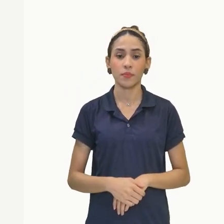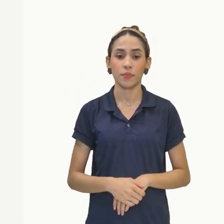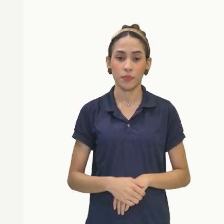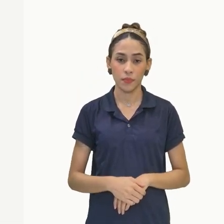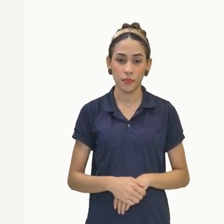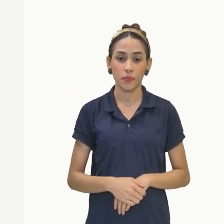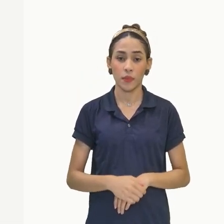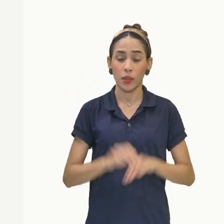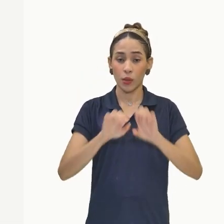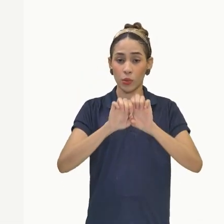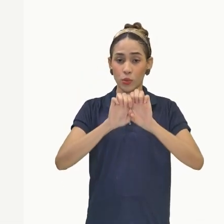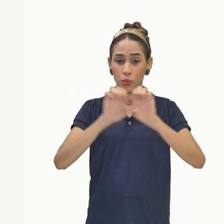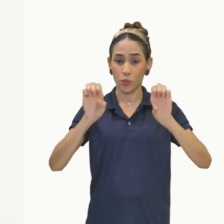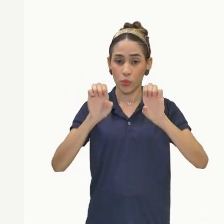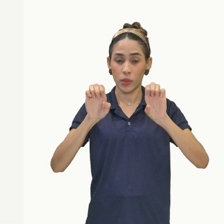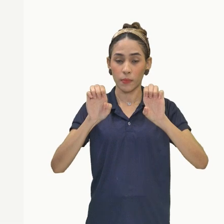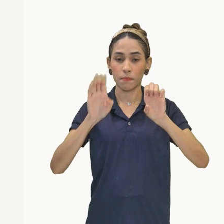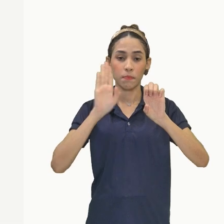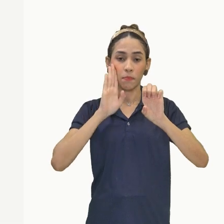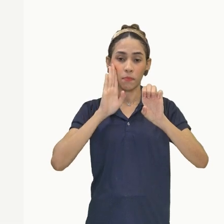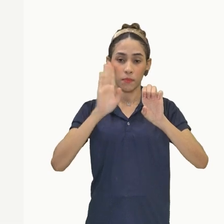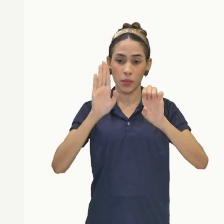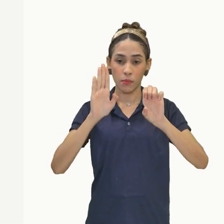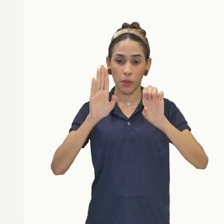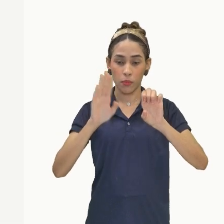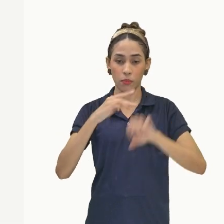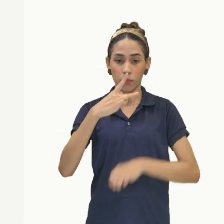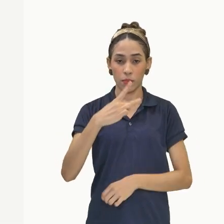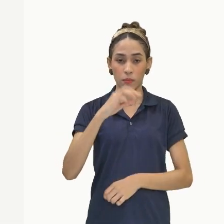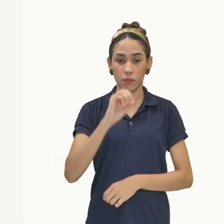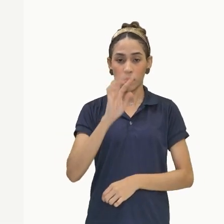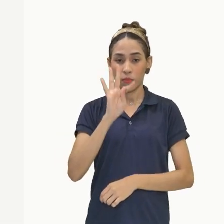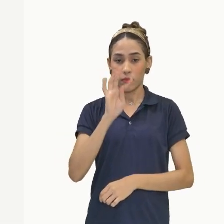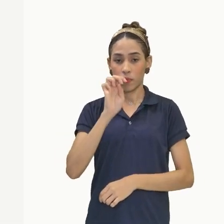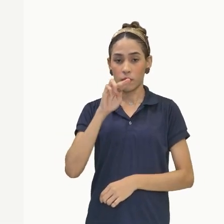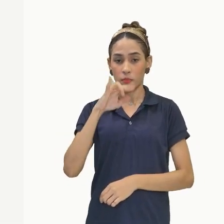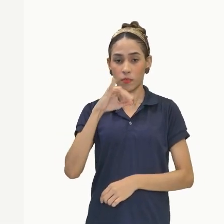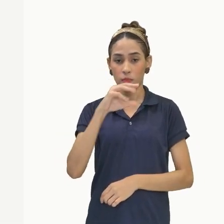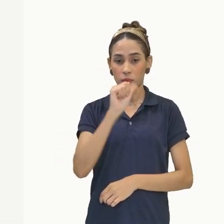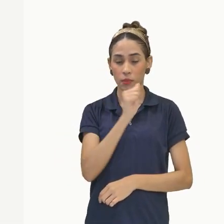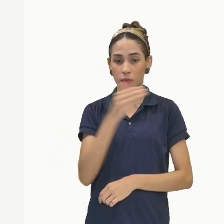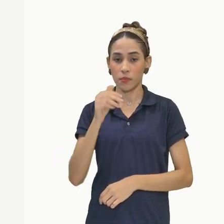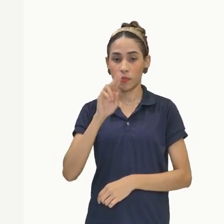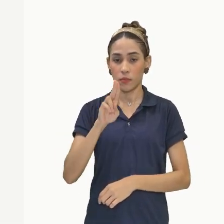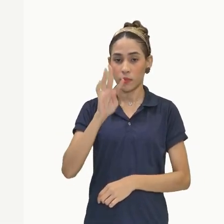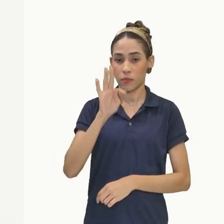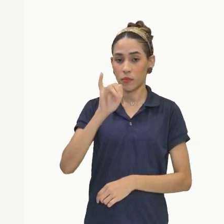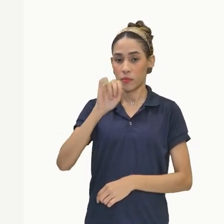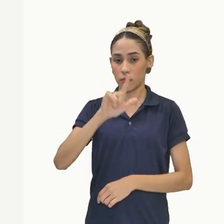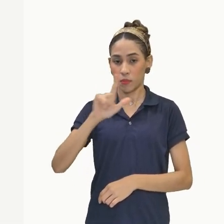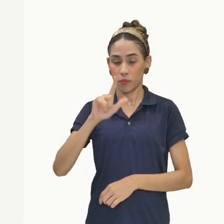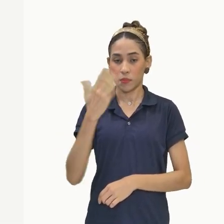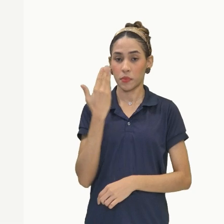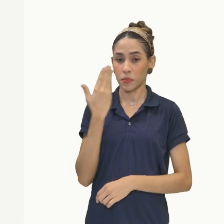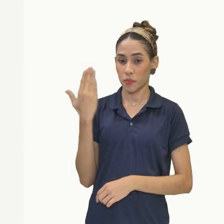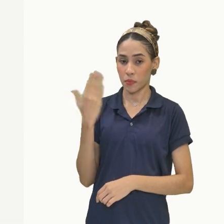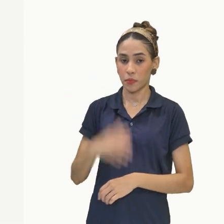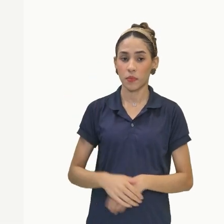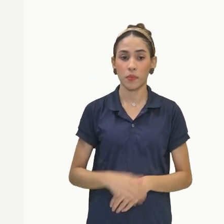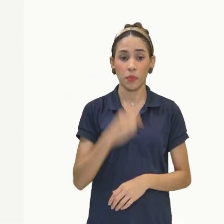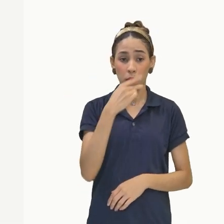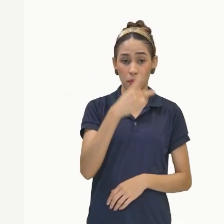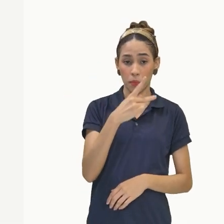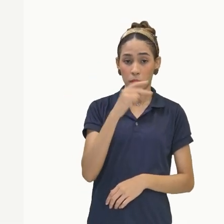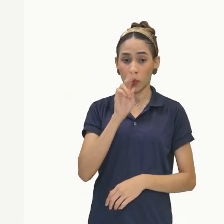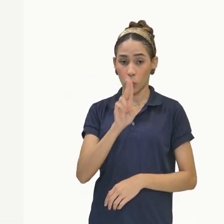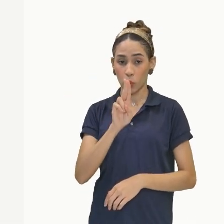útil é a intensidade da corrente vezes a força contra a eletromotriz, onde o PU